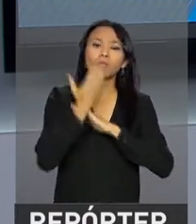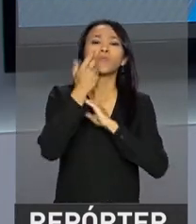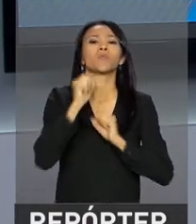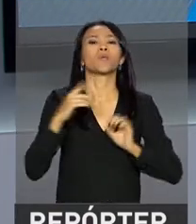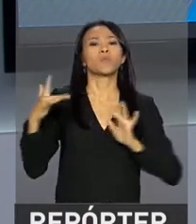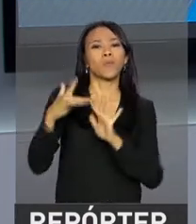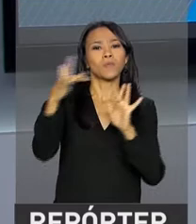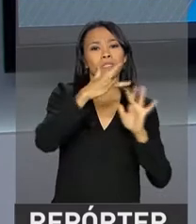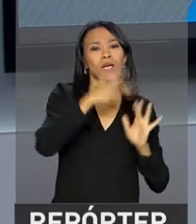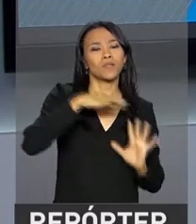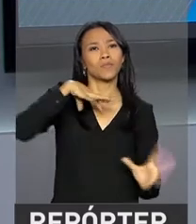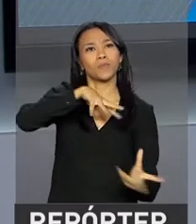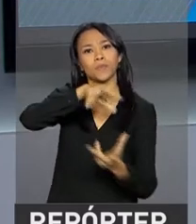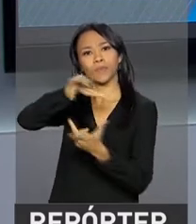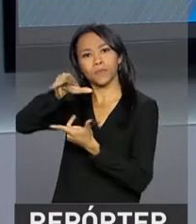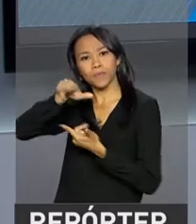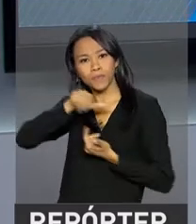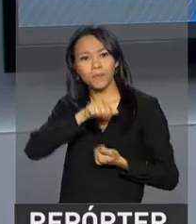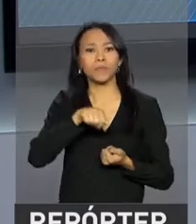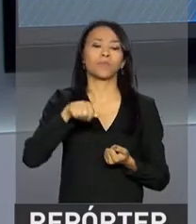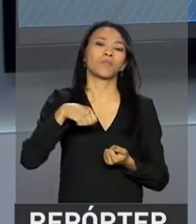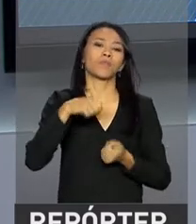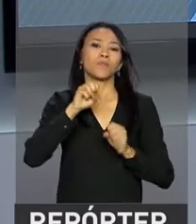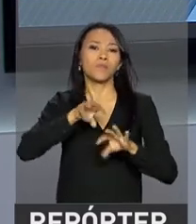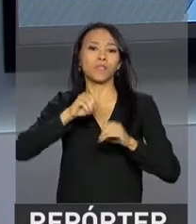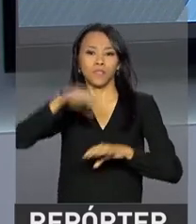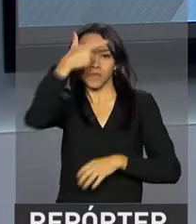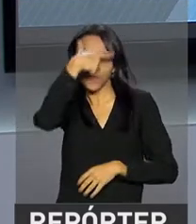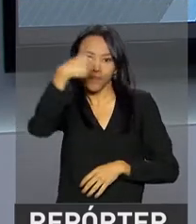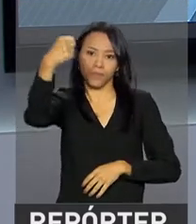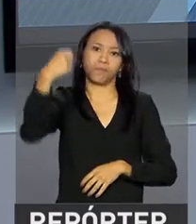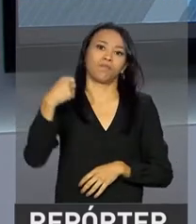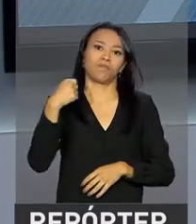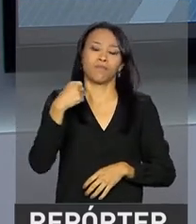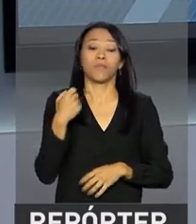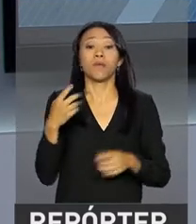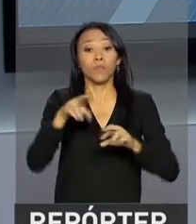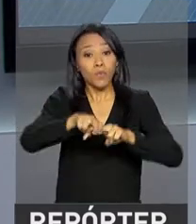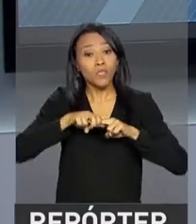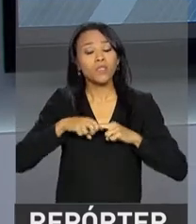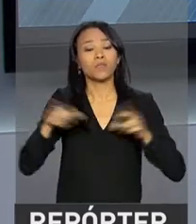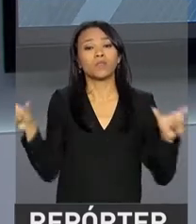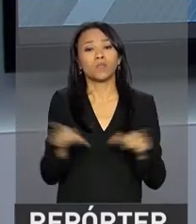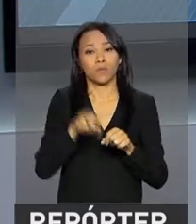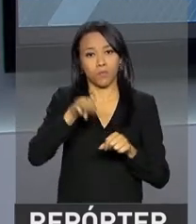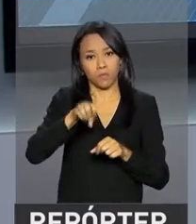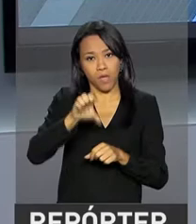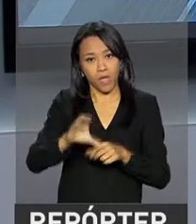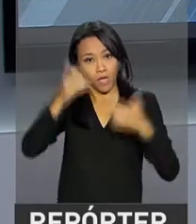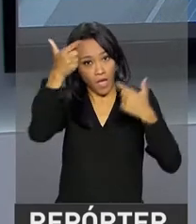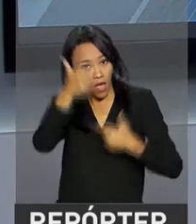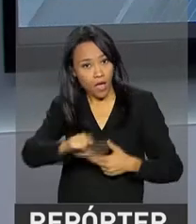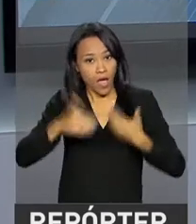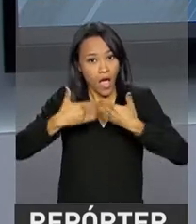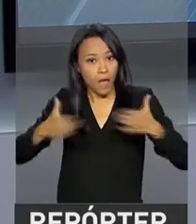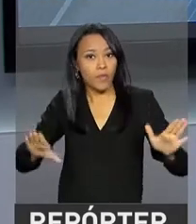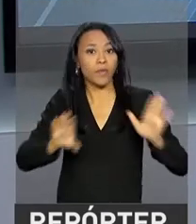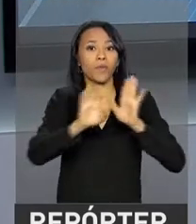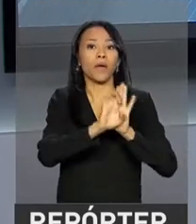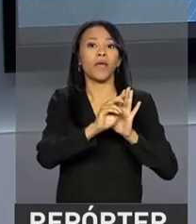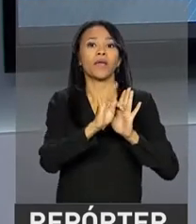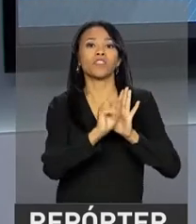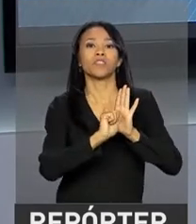internacionalização do ensino superior brasileiro por isso o ministério da educação abriu mais o edital do programa